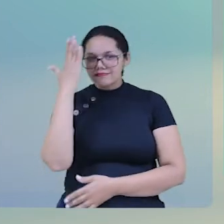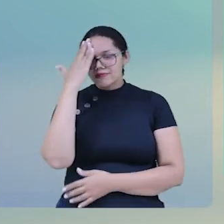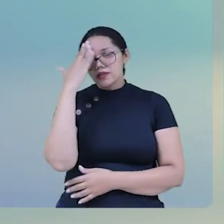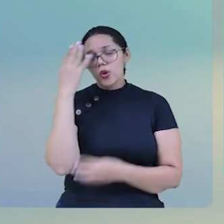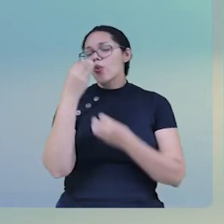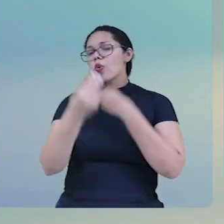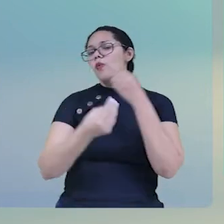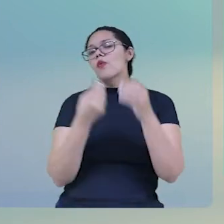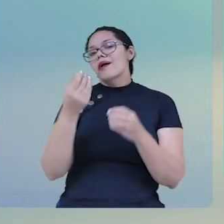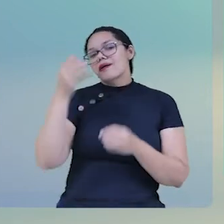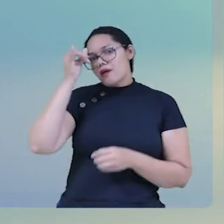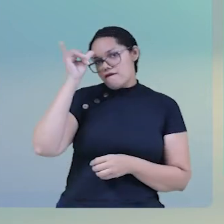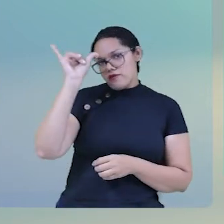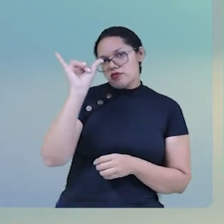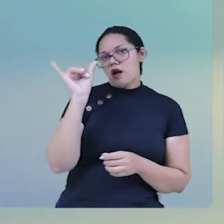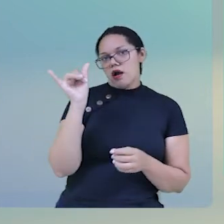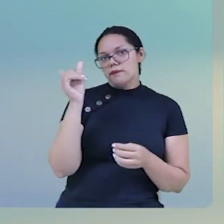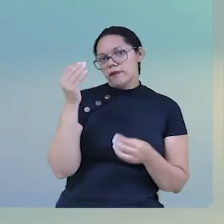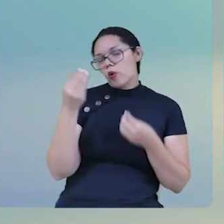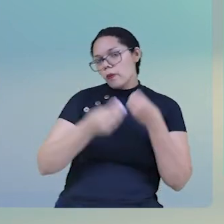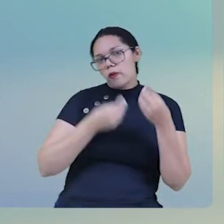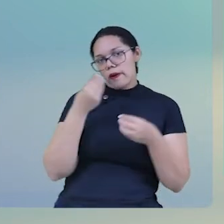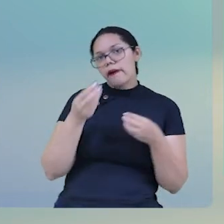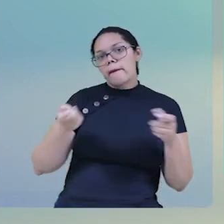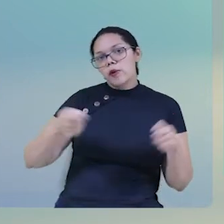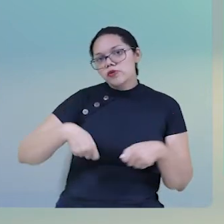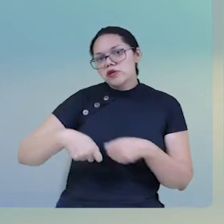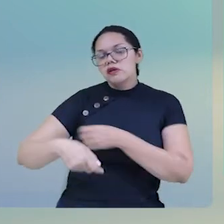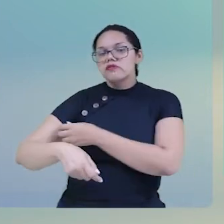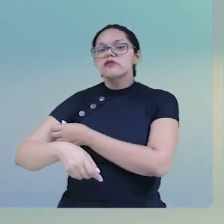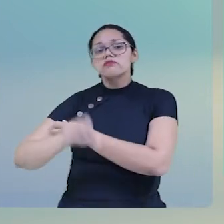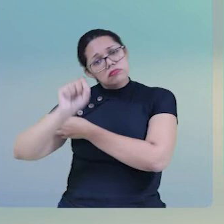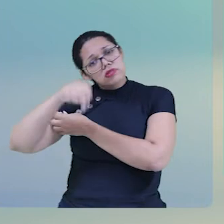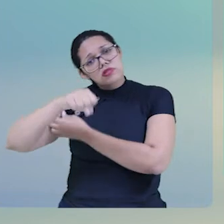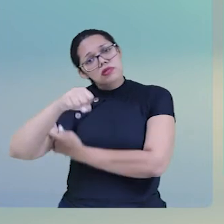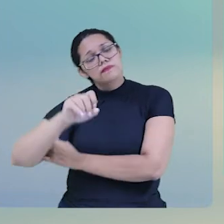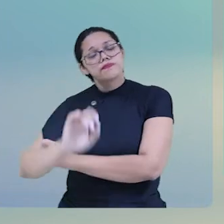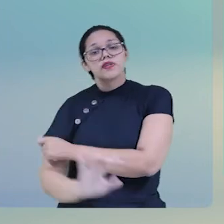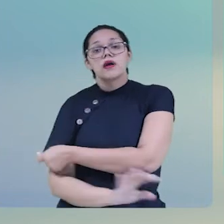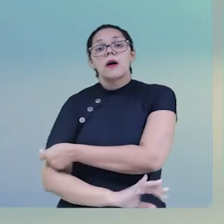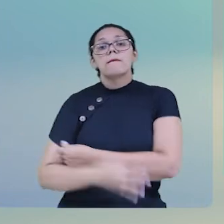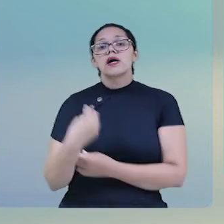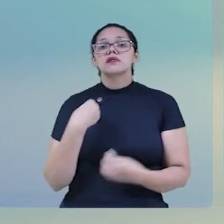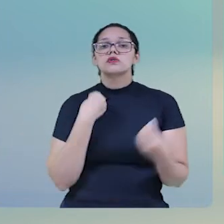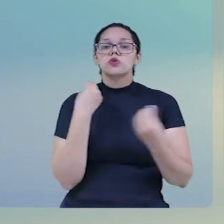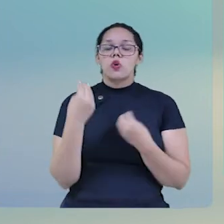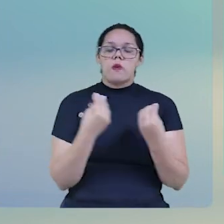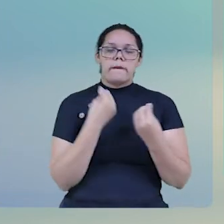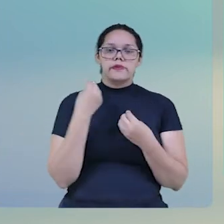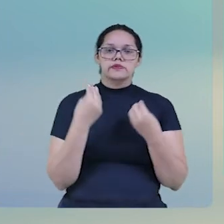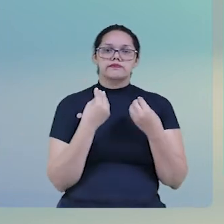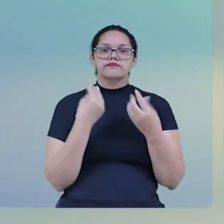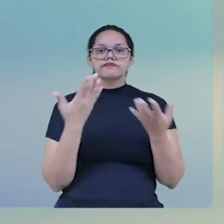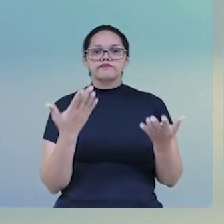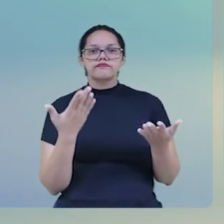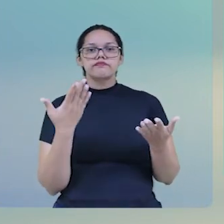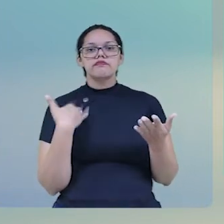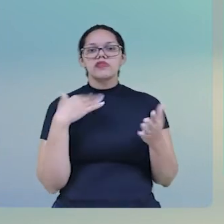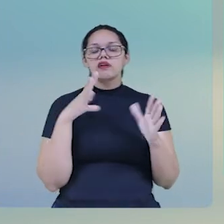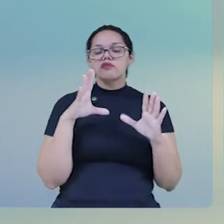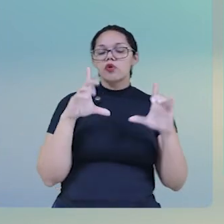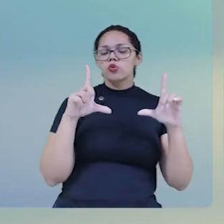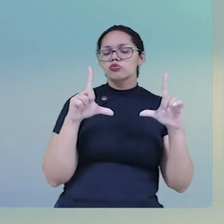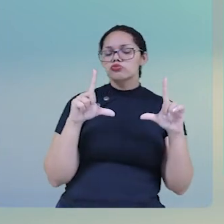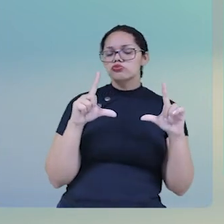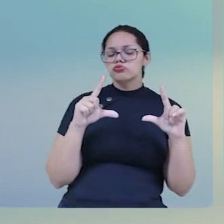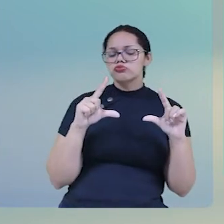sarcopenia? É possível reverter? Sim. Mas se eu não conseguir reverter, pelo menos eu vou